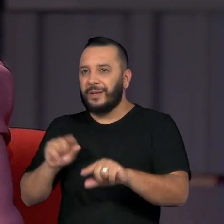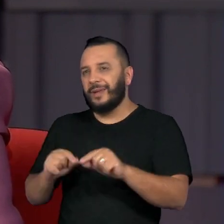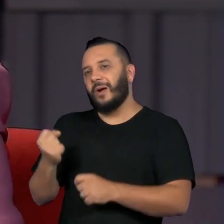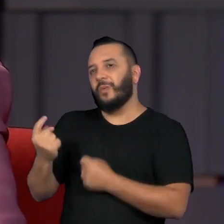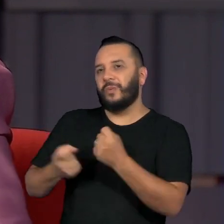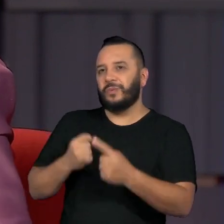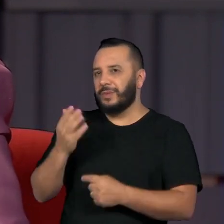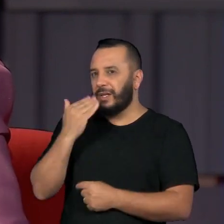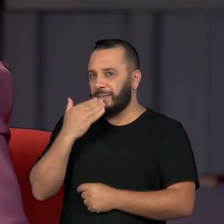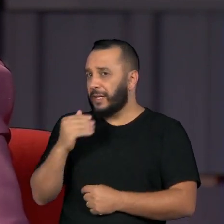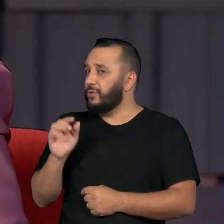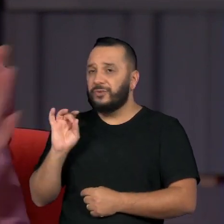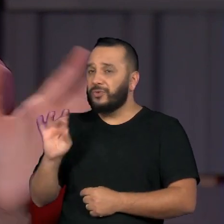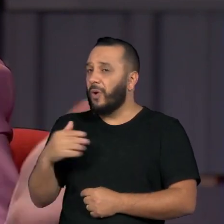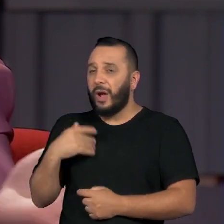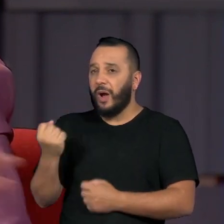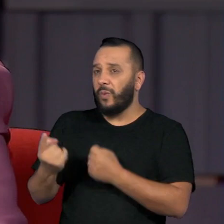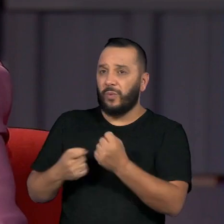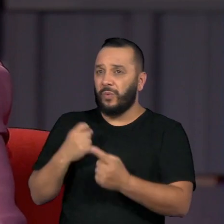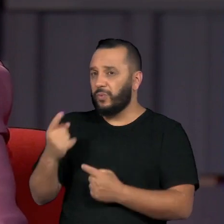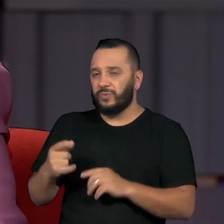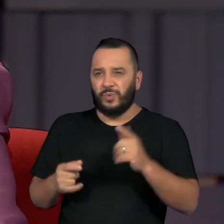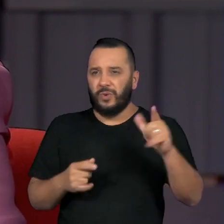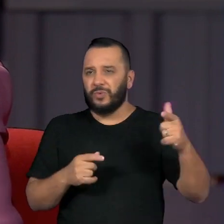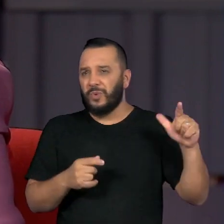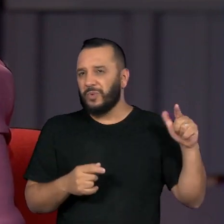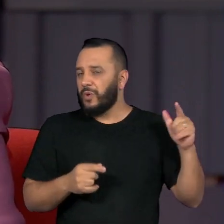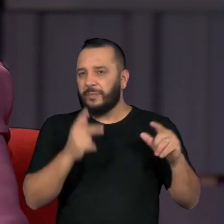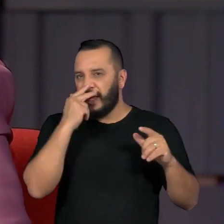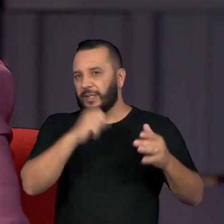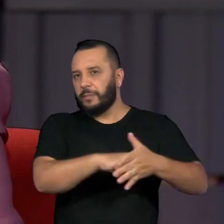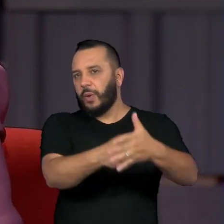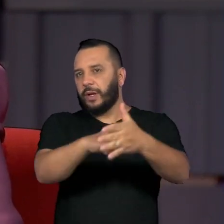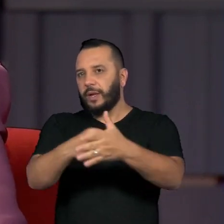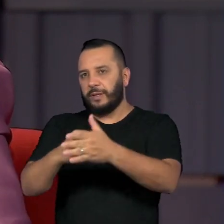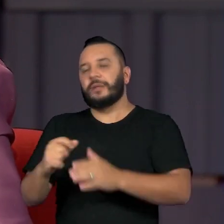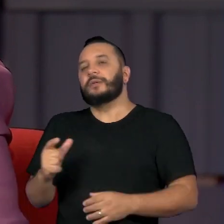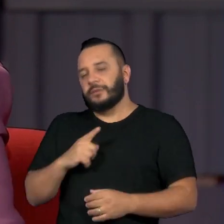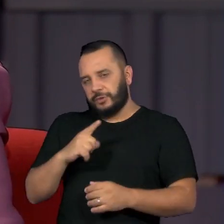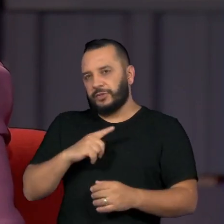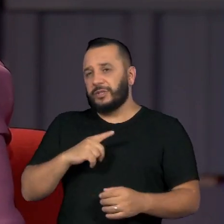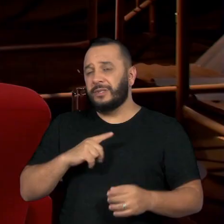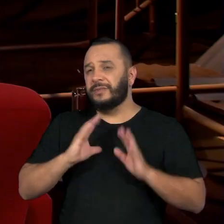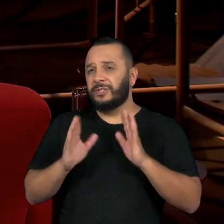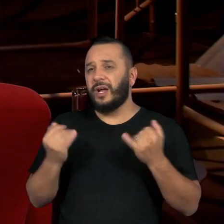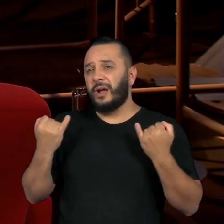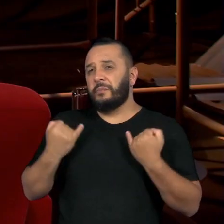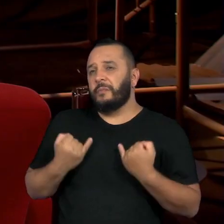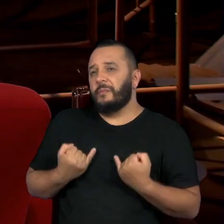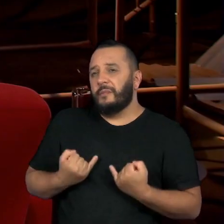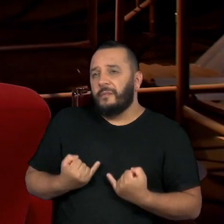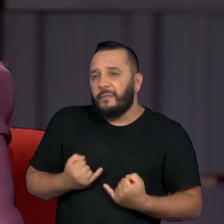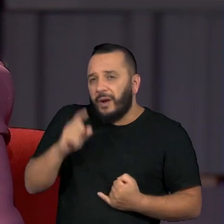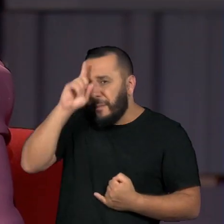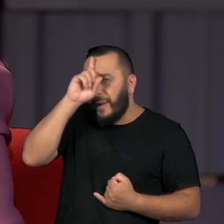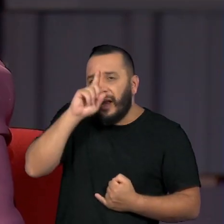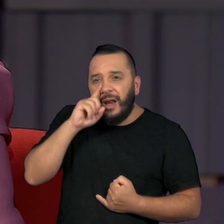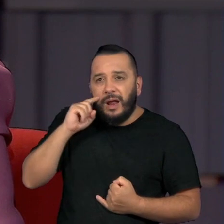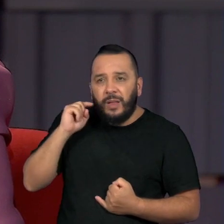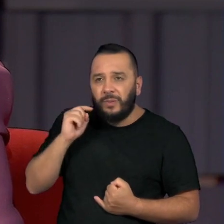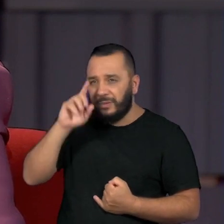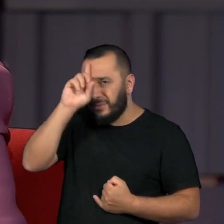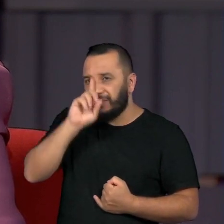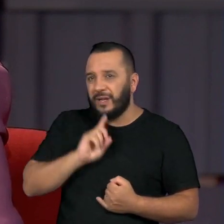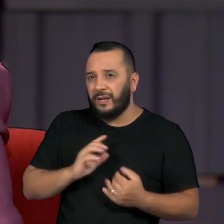gente só come determinado alimento e bloqueia todos os outros. Eu tive anemia, eu tive raquitismo. O que você não comia, de jeito nenhum? Eu não comia praticamente